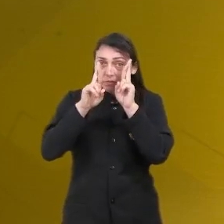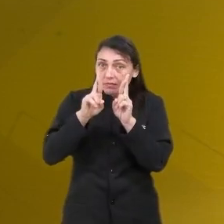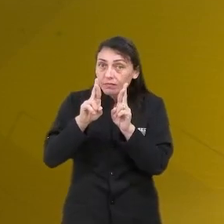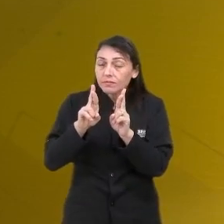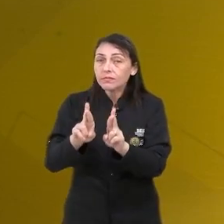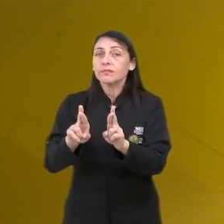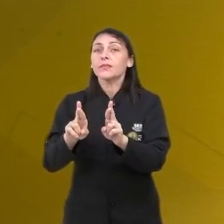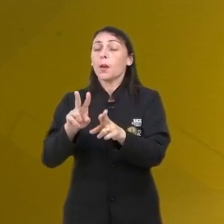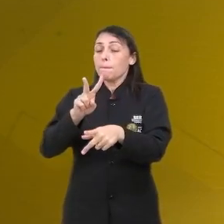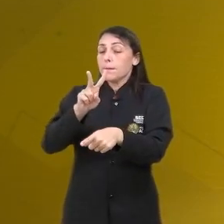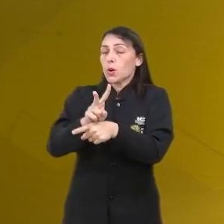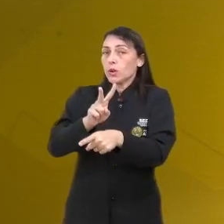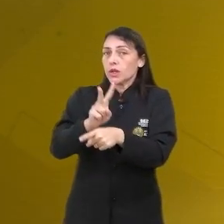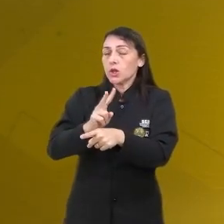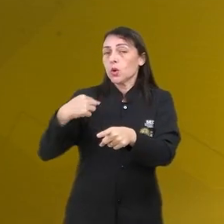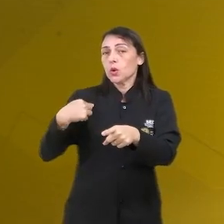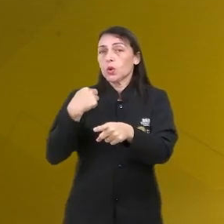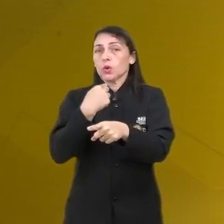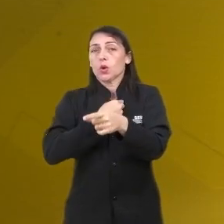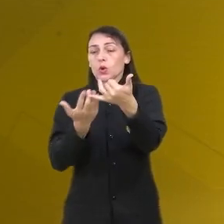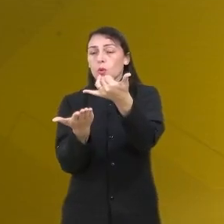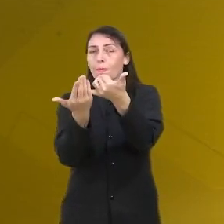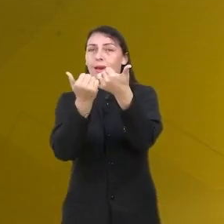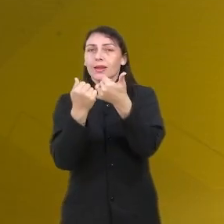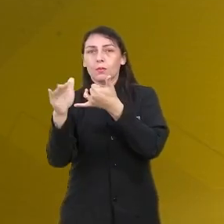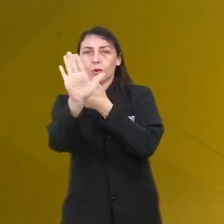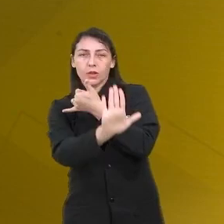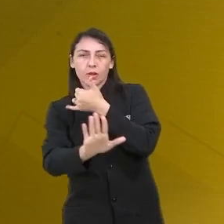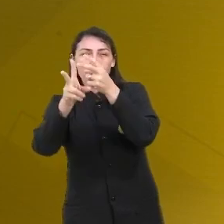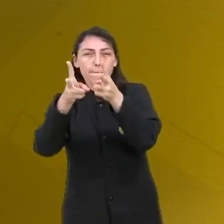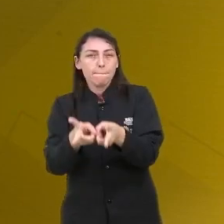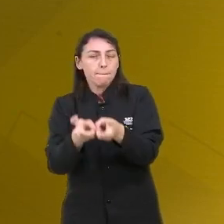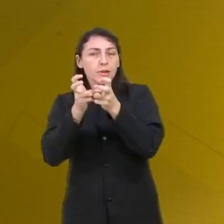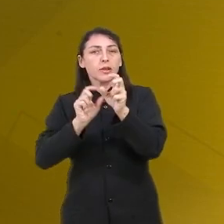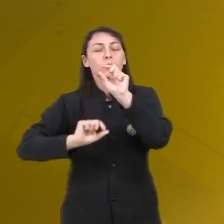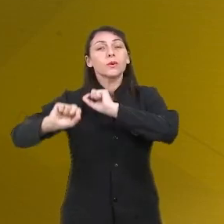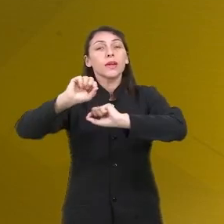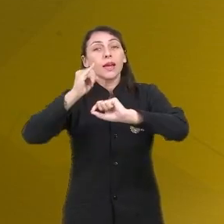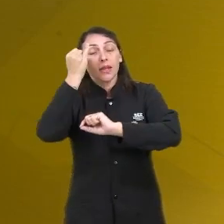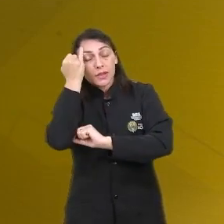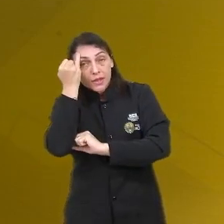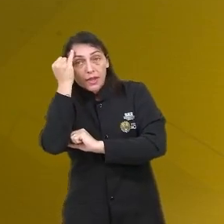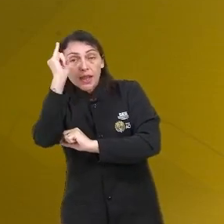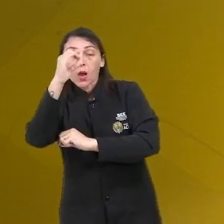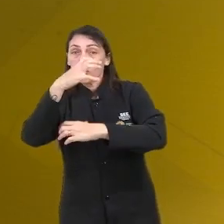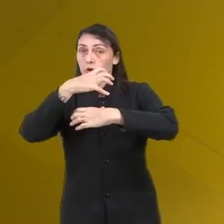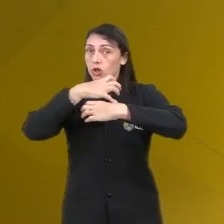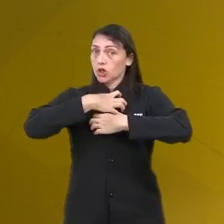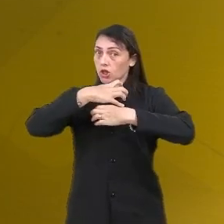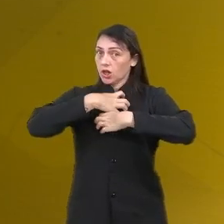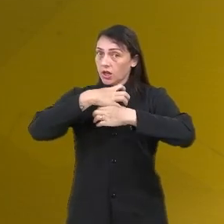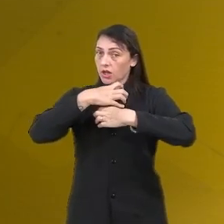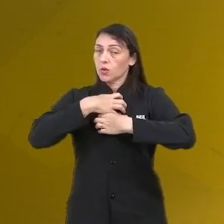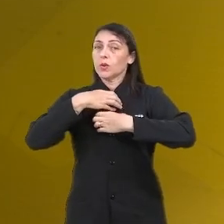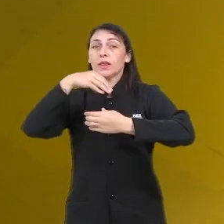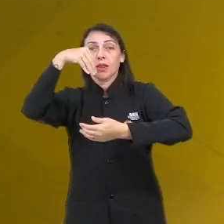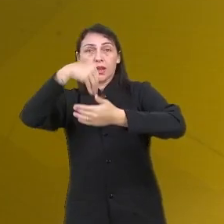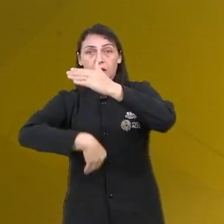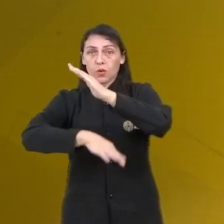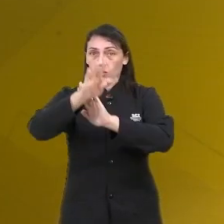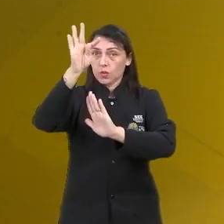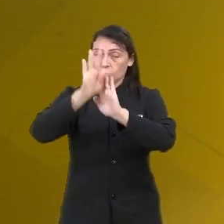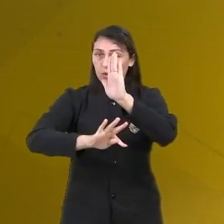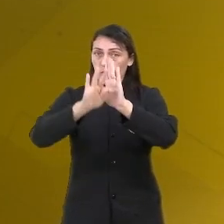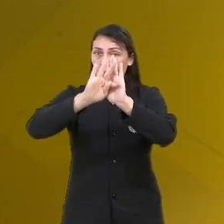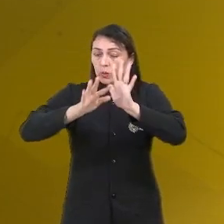respeitamos, protegemos nosso patrimônio nacional. Percebe que essa ideia, a forma como ele se coloca dentro de um texto, é